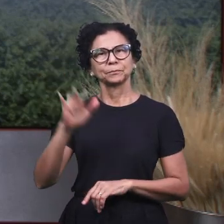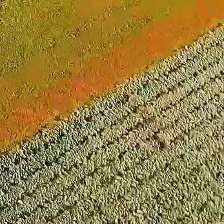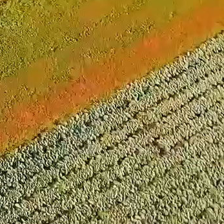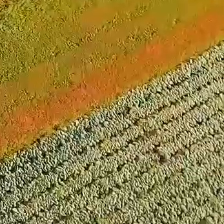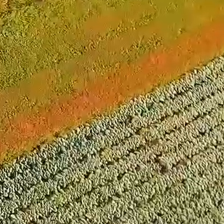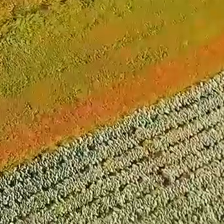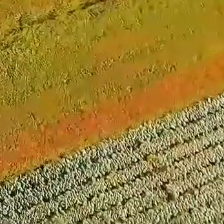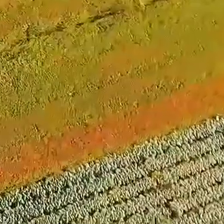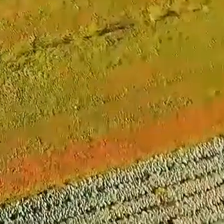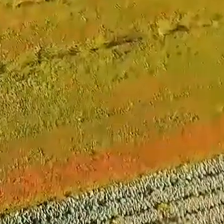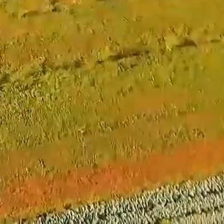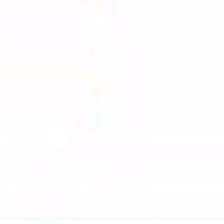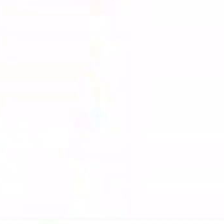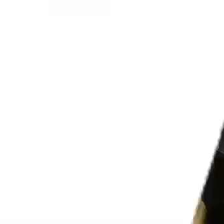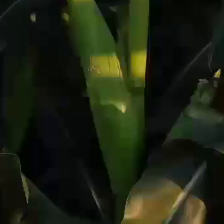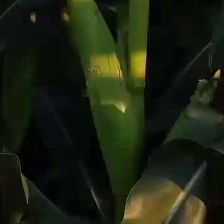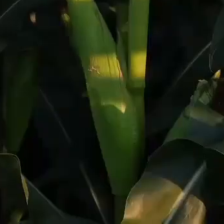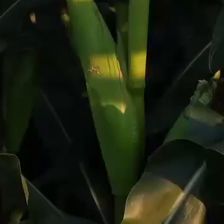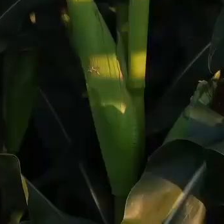lá!